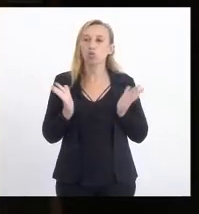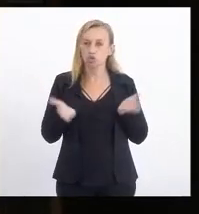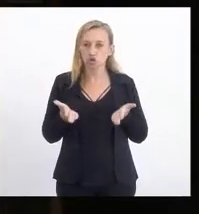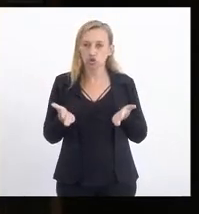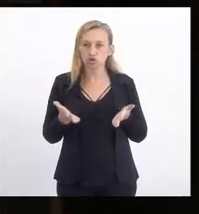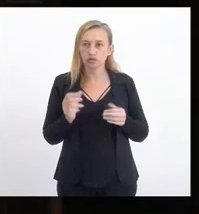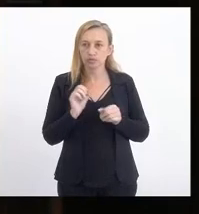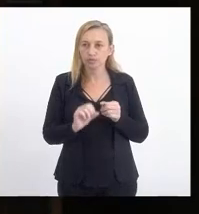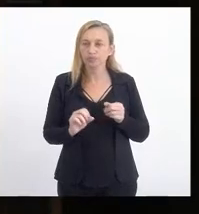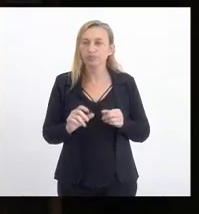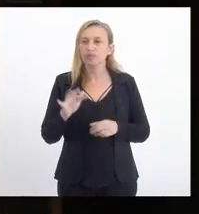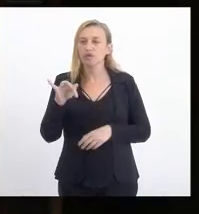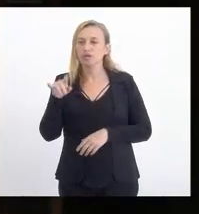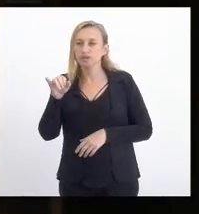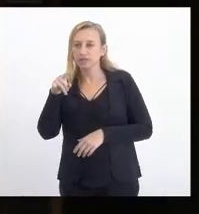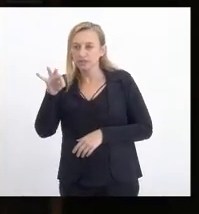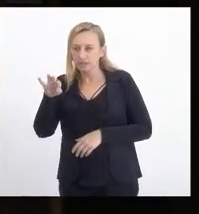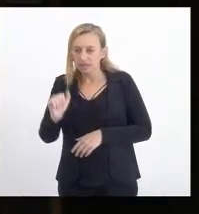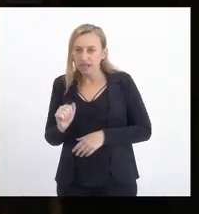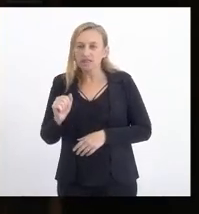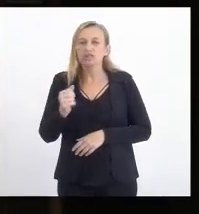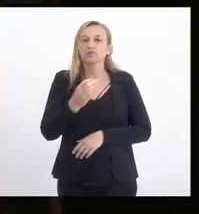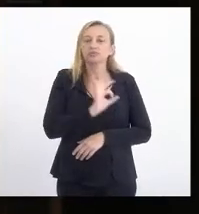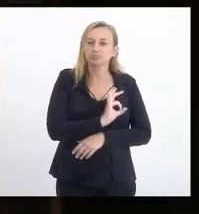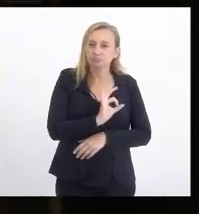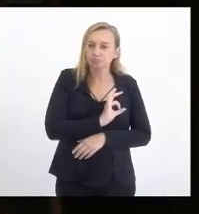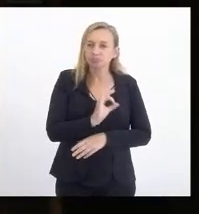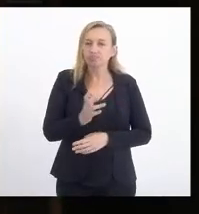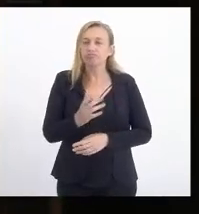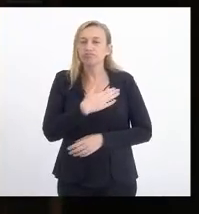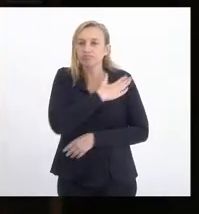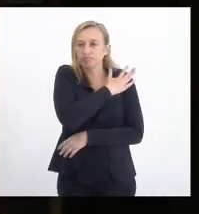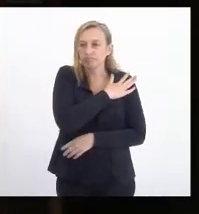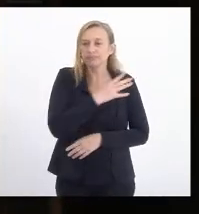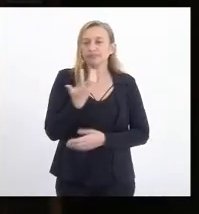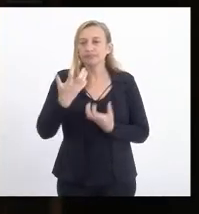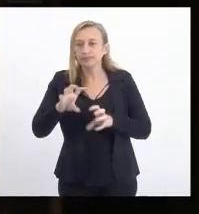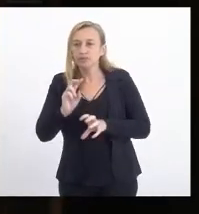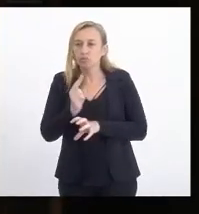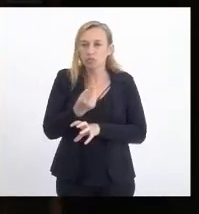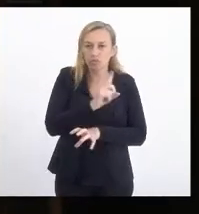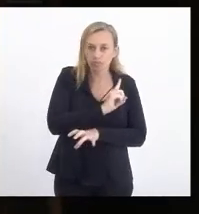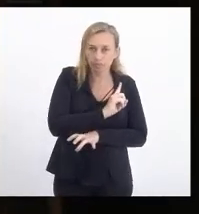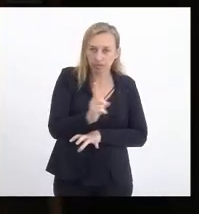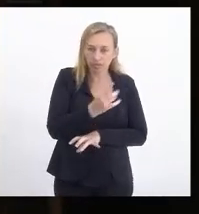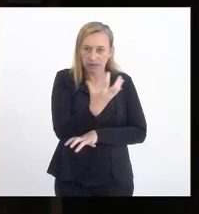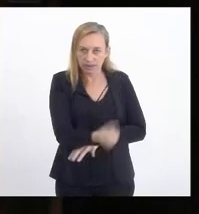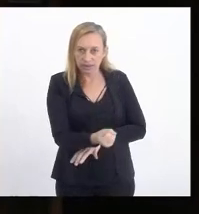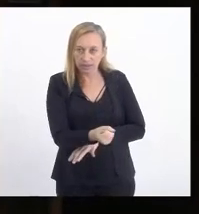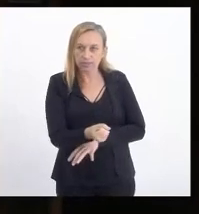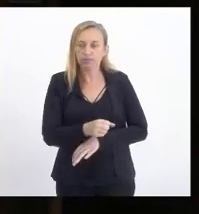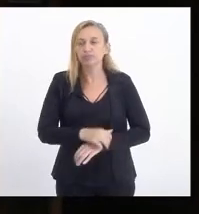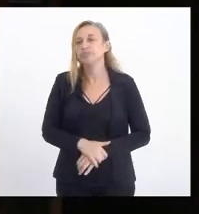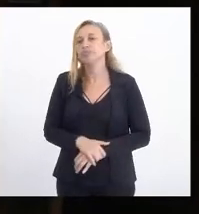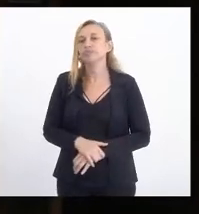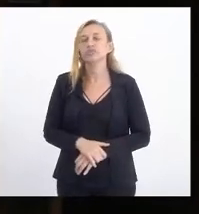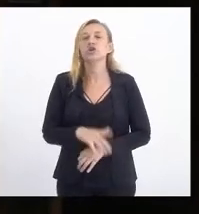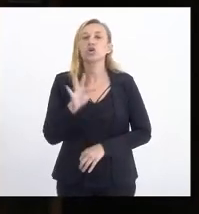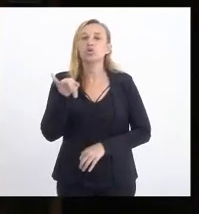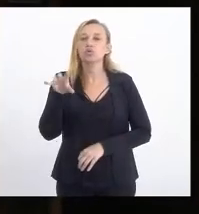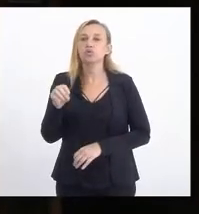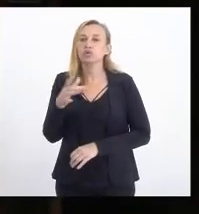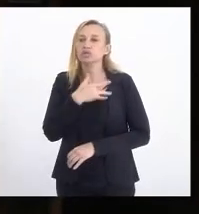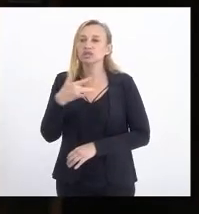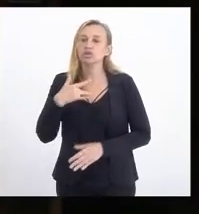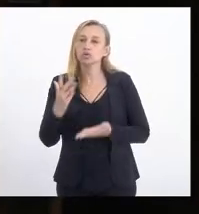e com a facultatividade dos militares de querer ou não aderir e o fundo de